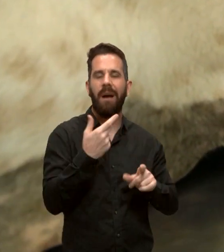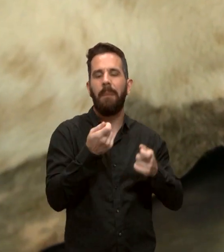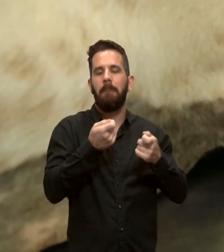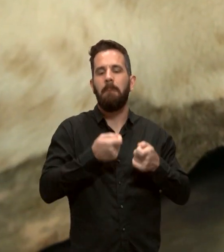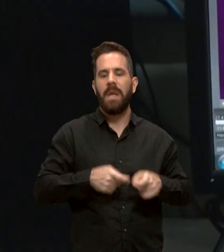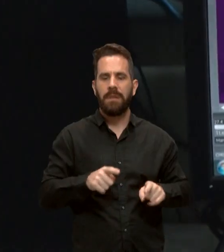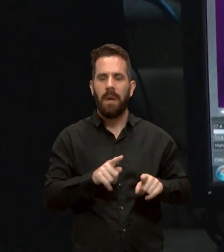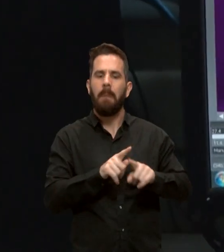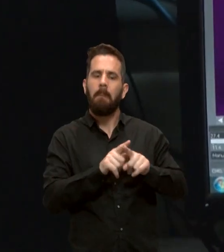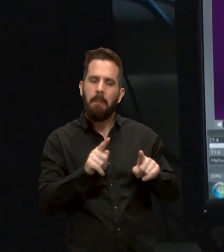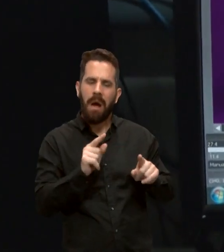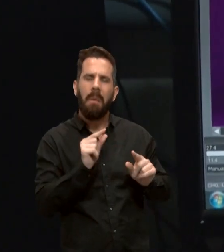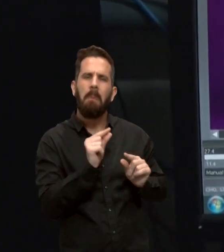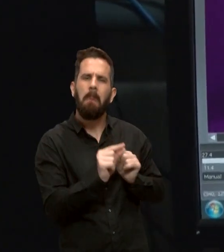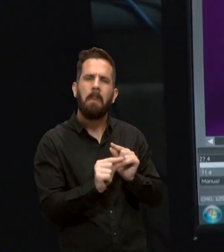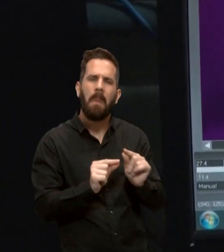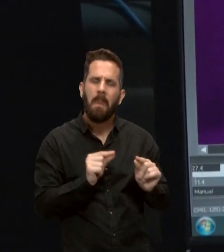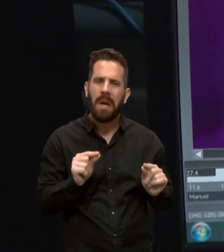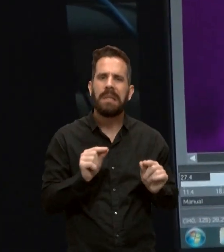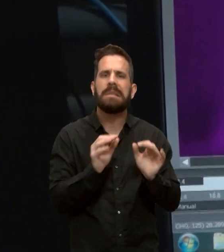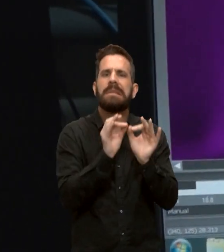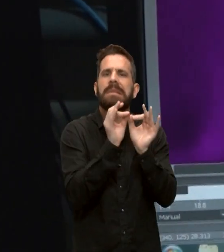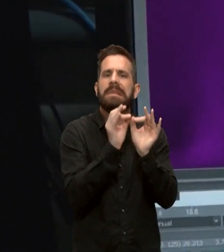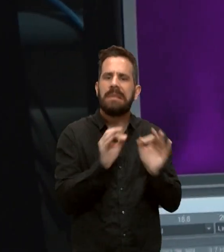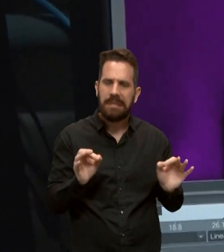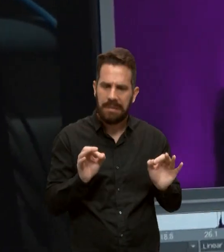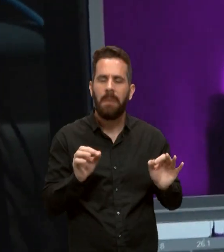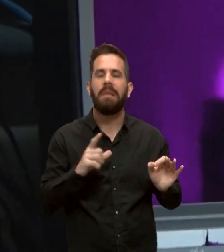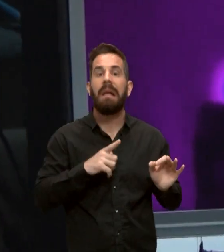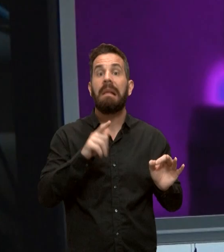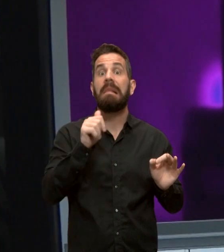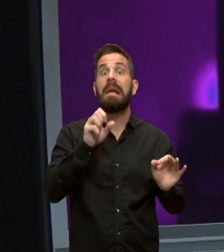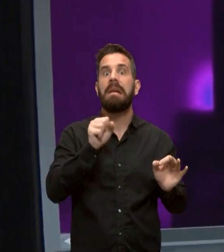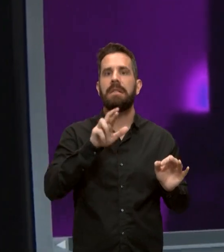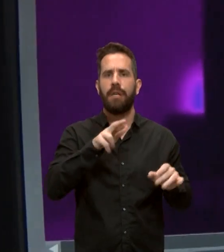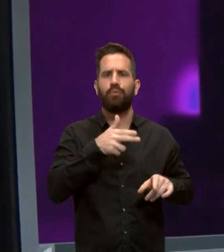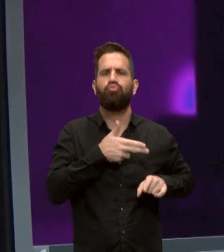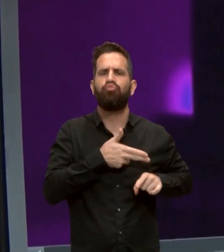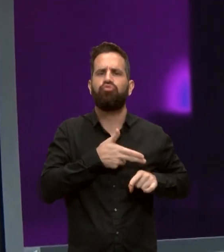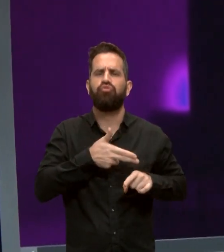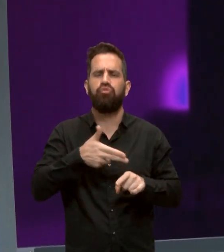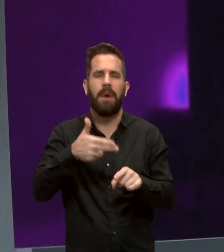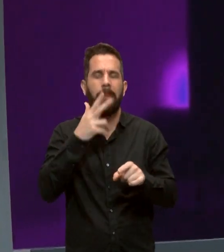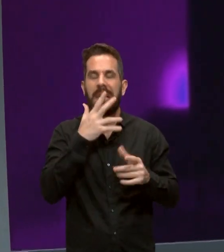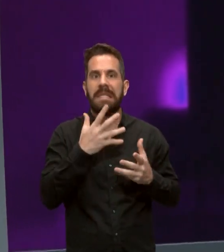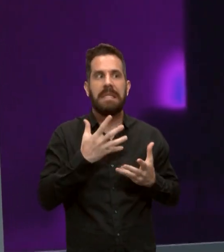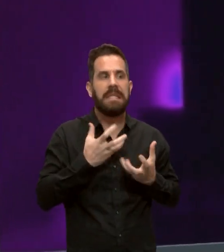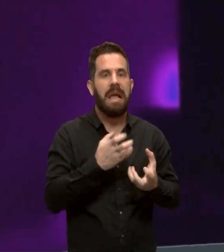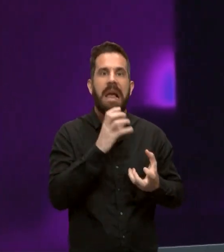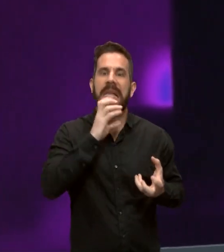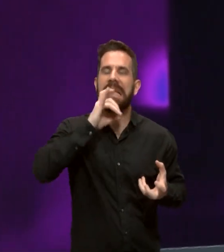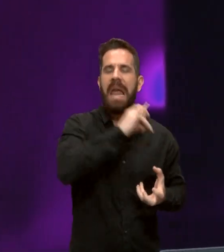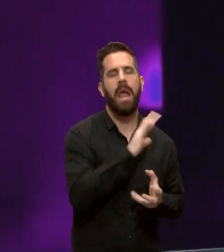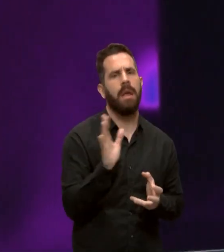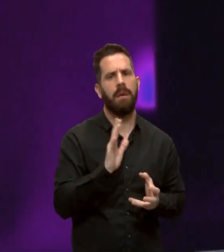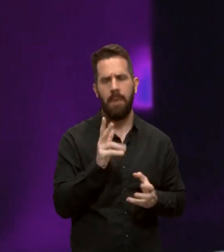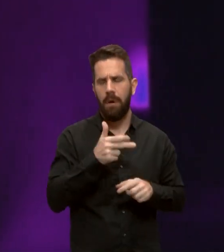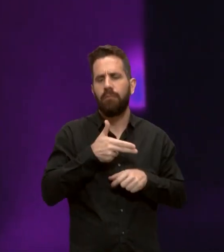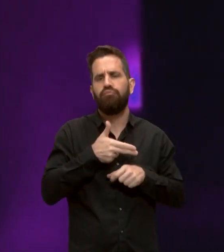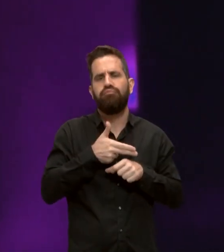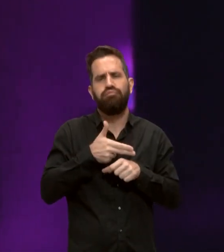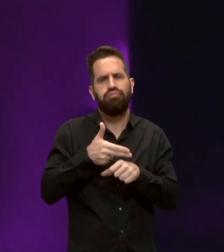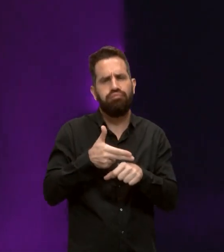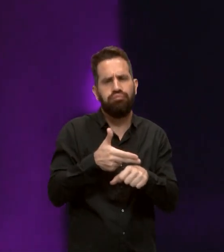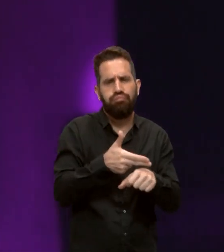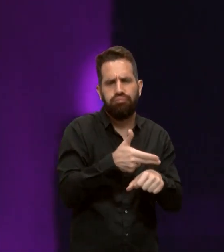na hora da aplicação de um laser, com frequência que não queima a pele. As nanopartículas conseguem chegar até